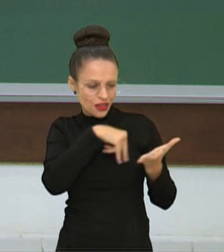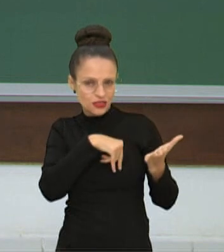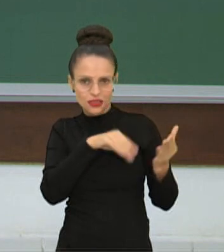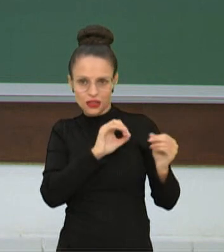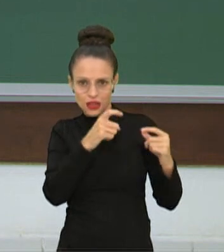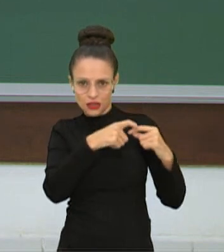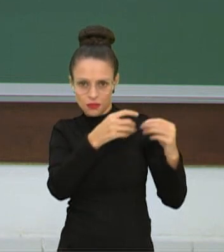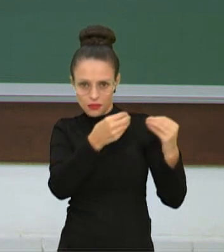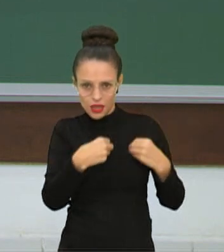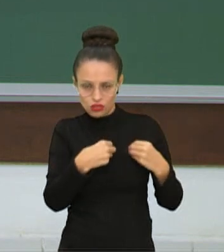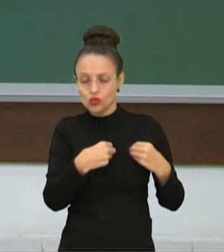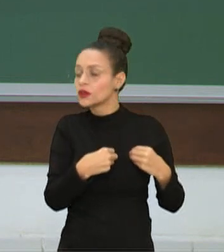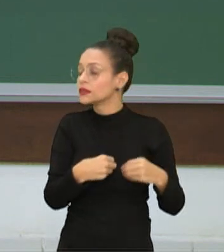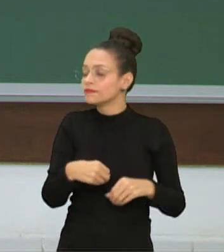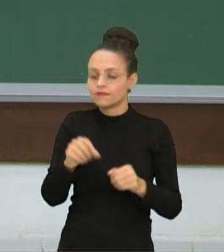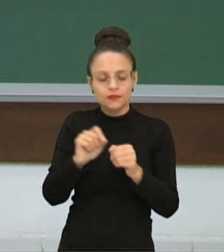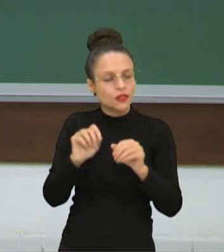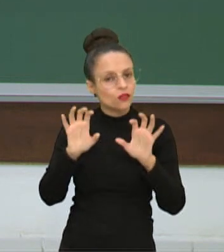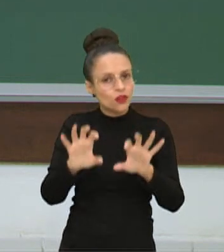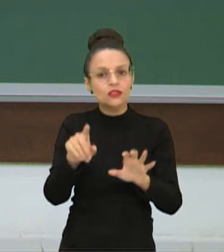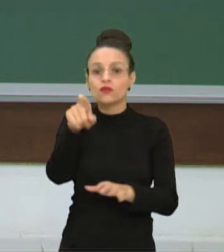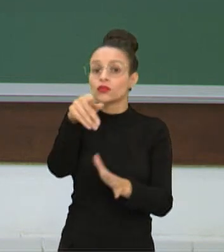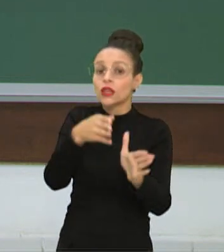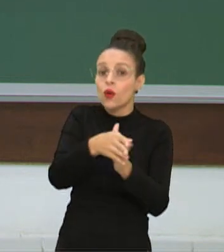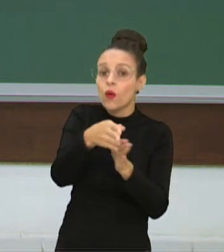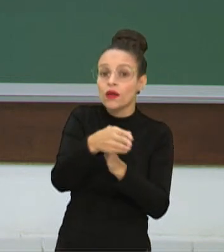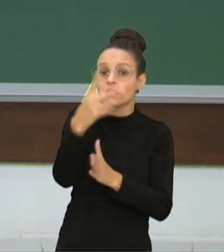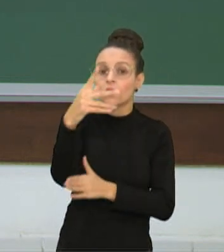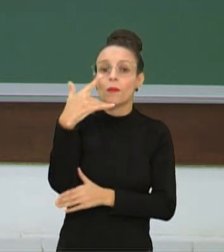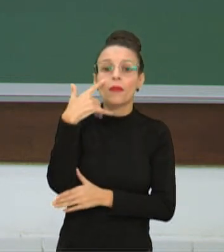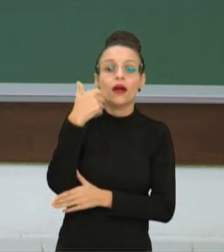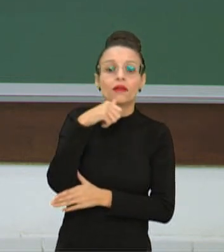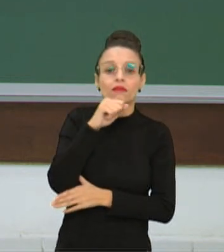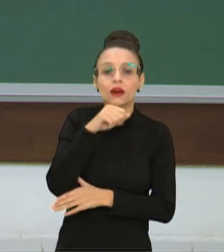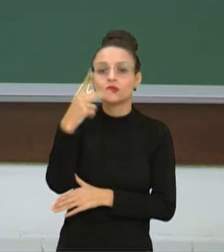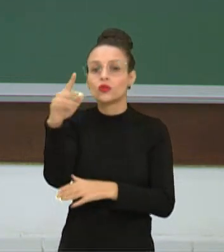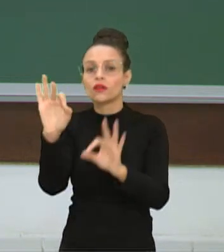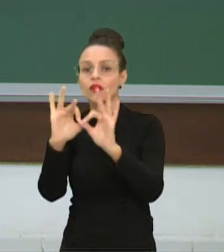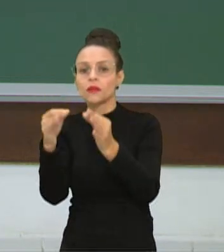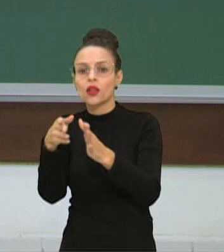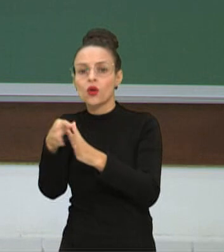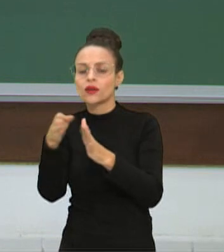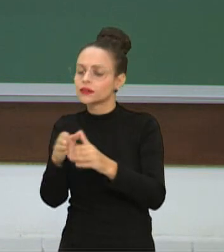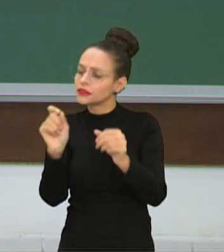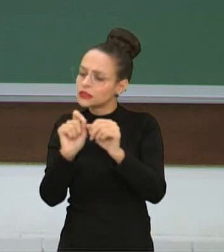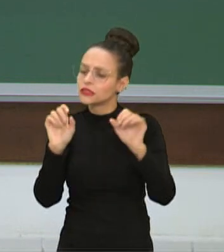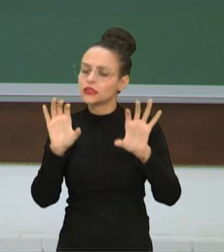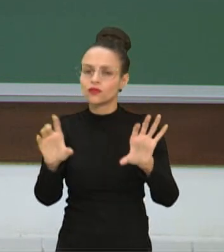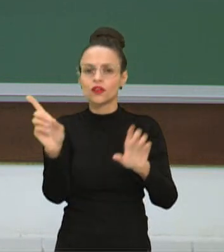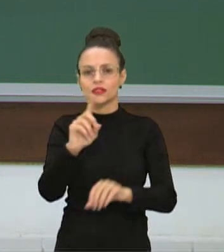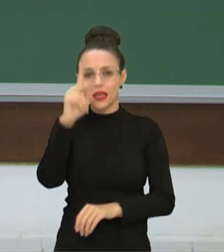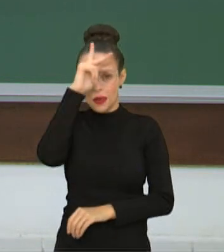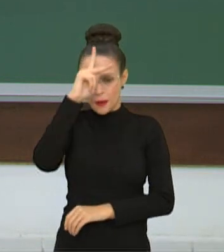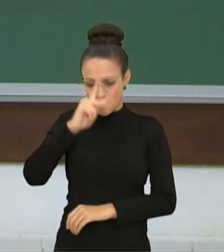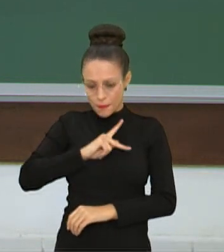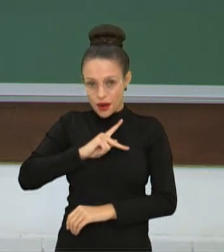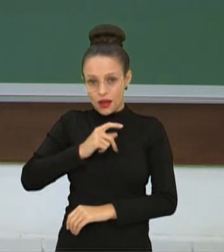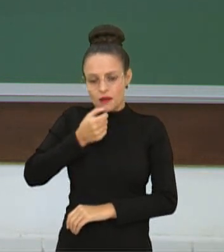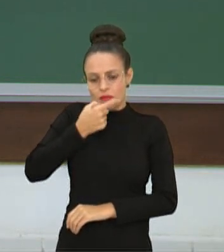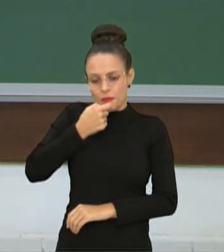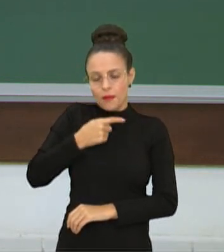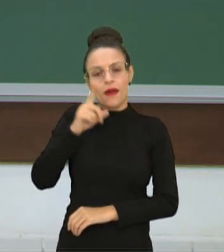não façam isso, tá? Oriente os seus pais, a sua família que não façam isso. Se automedicar é um perigo à nossa